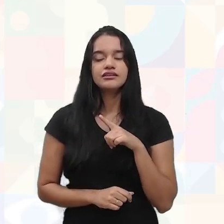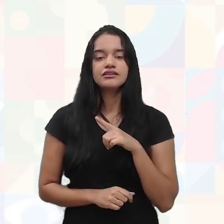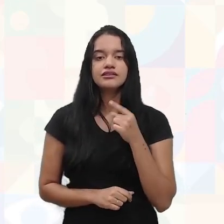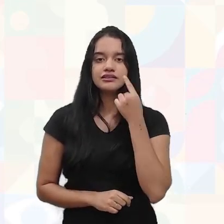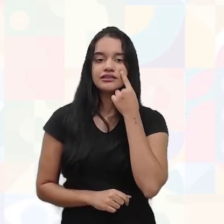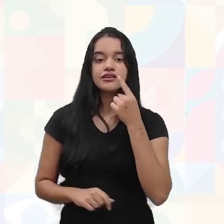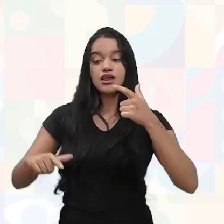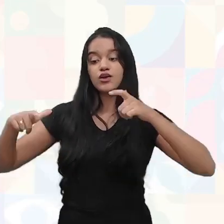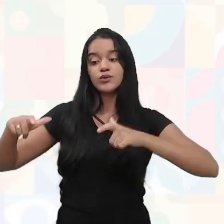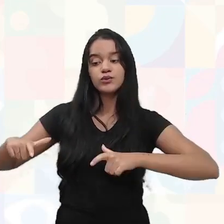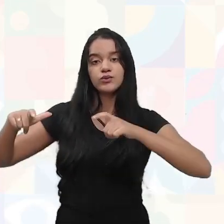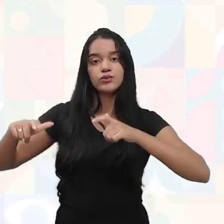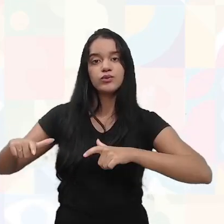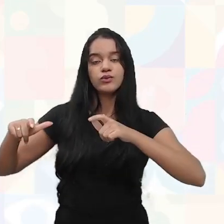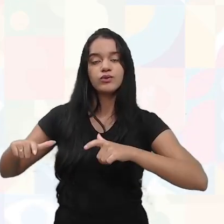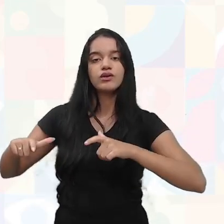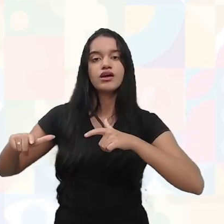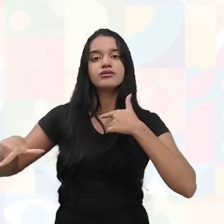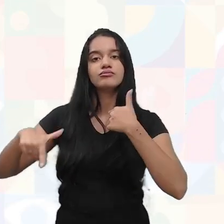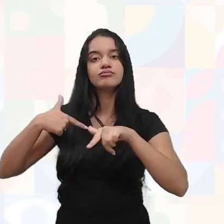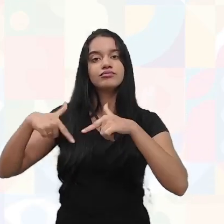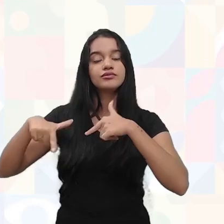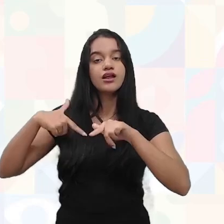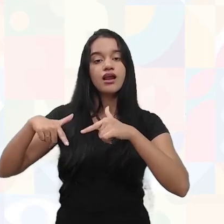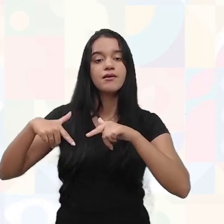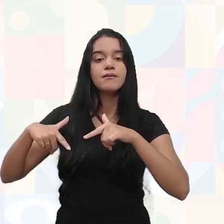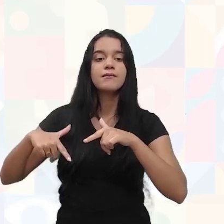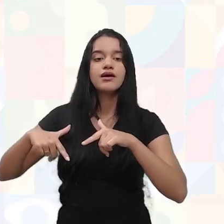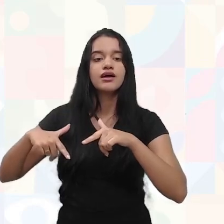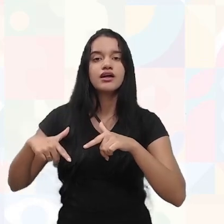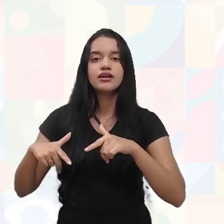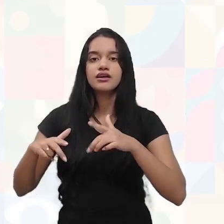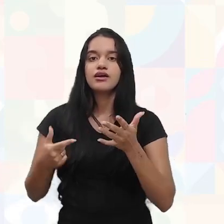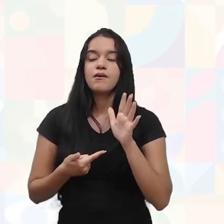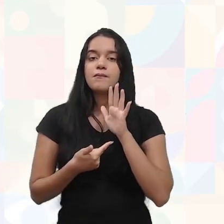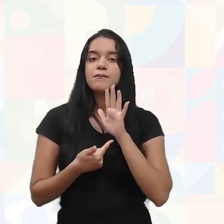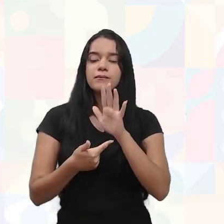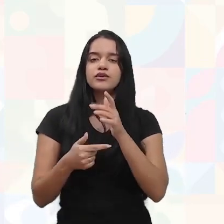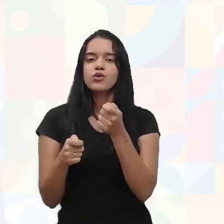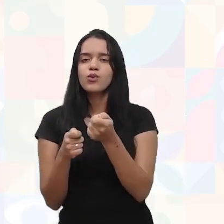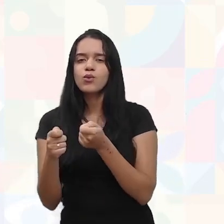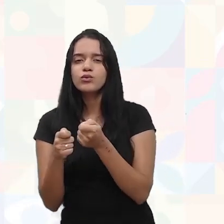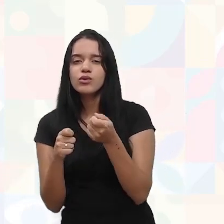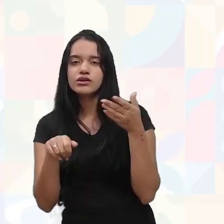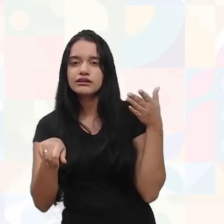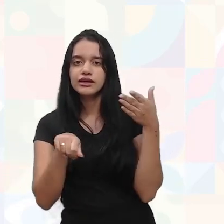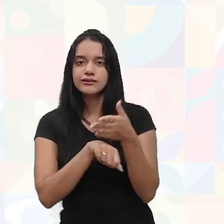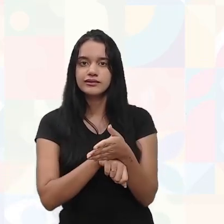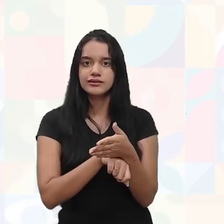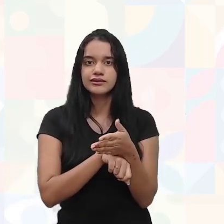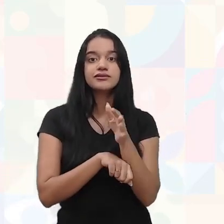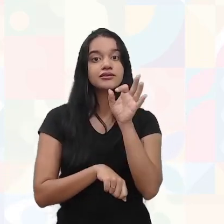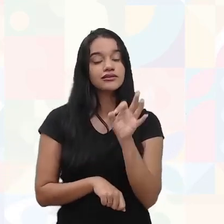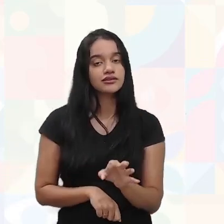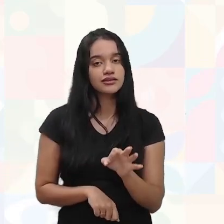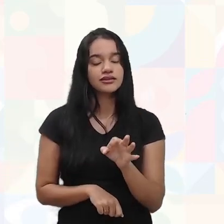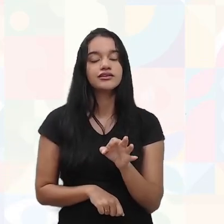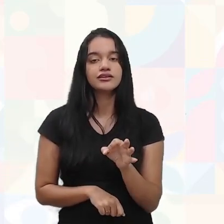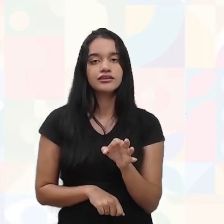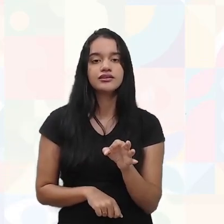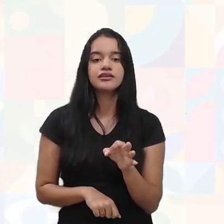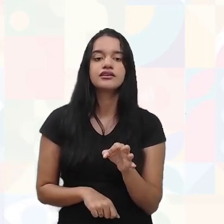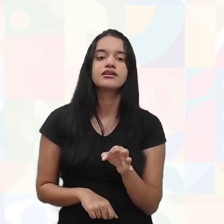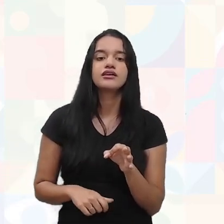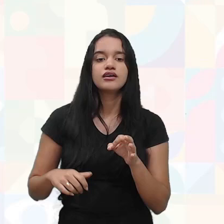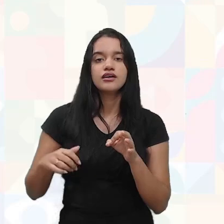de obra, numa frente de trabalho, né, placas sinalizando o controle de acesso, né, com cones